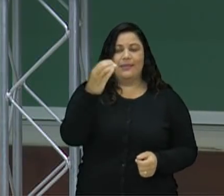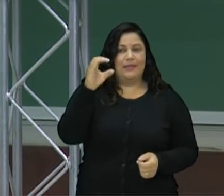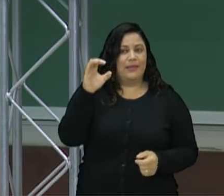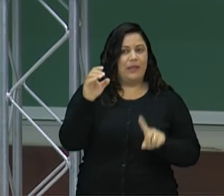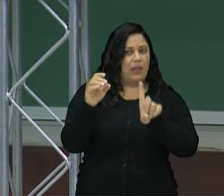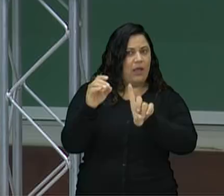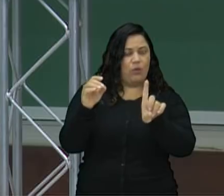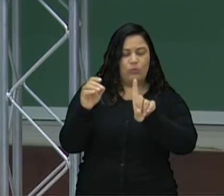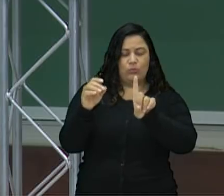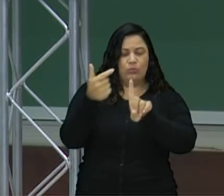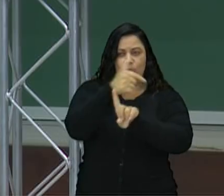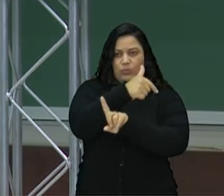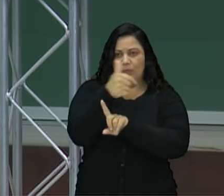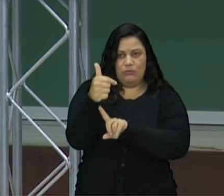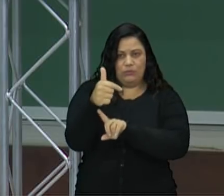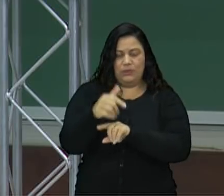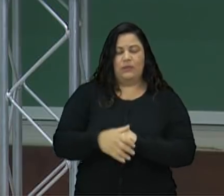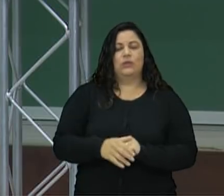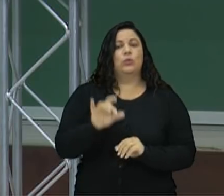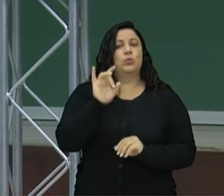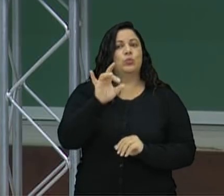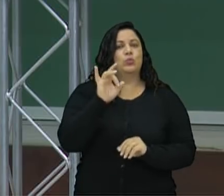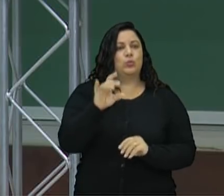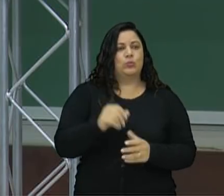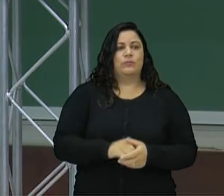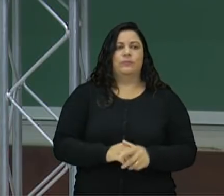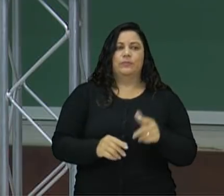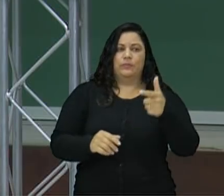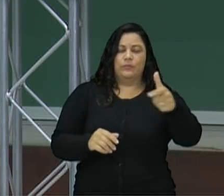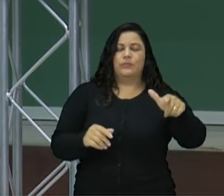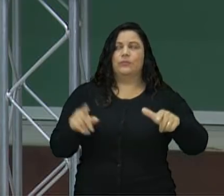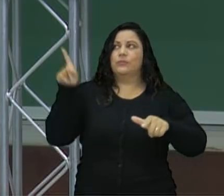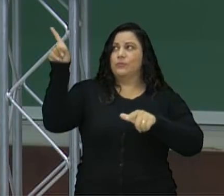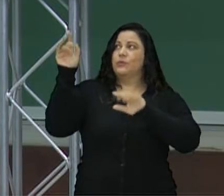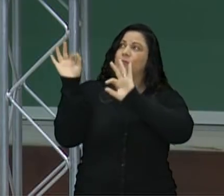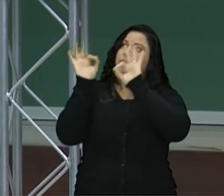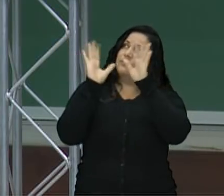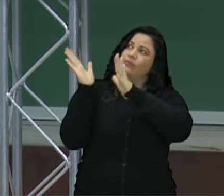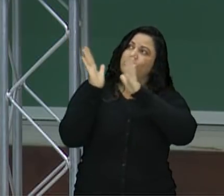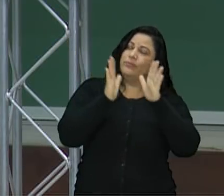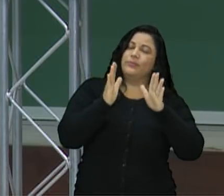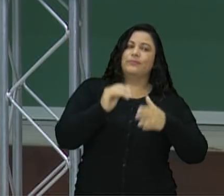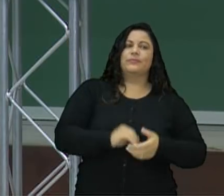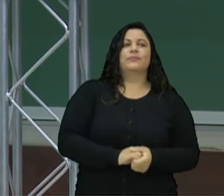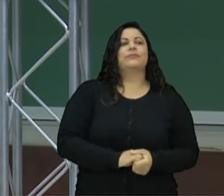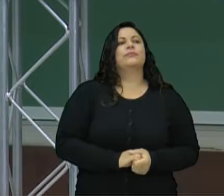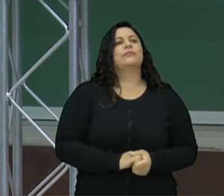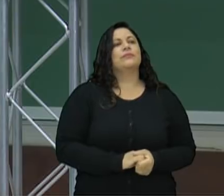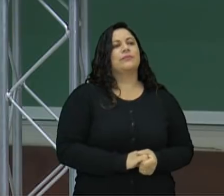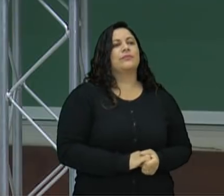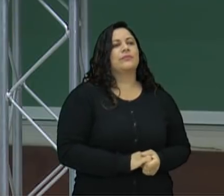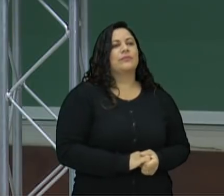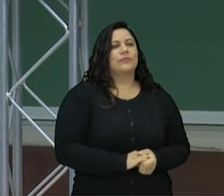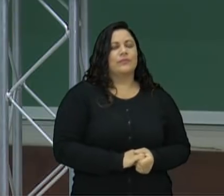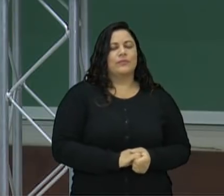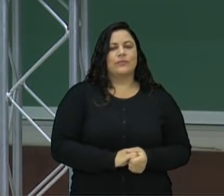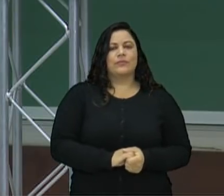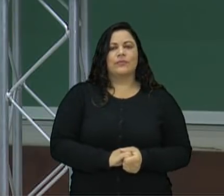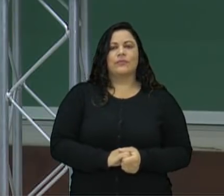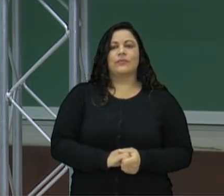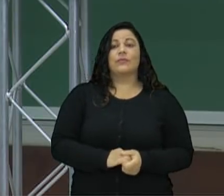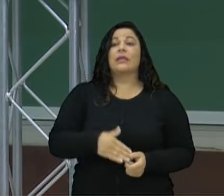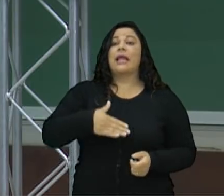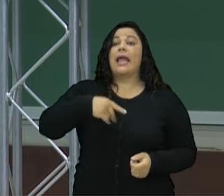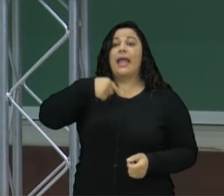cedilha antes de A, O e U, tá? Quando é o caso de usar C cedilha, certo? Então, conjugando o verbo lembrar-se, fica eu me lembro